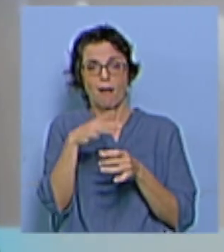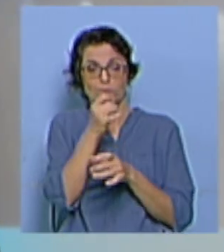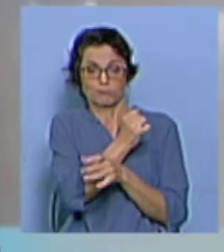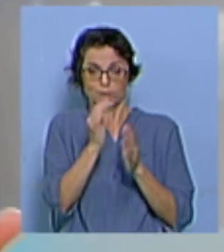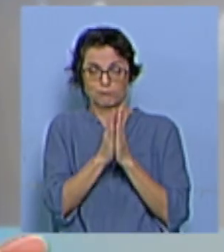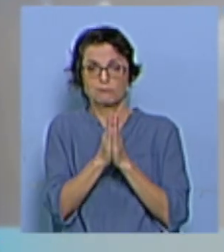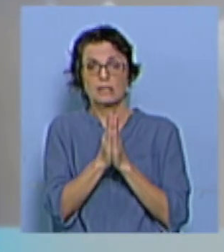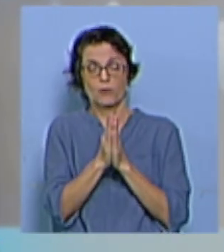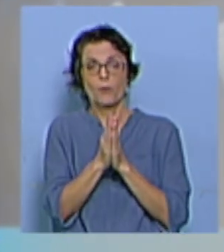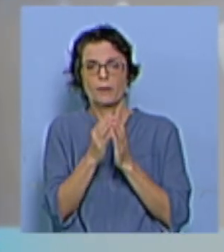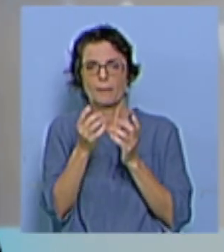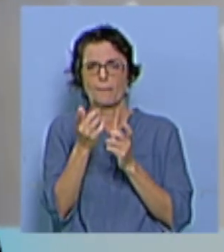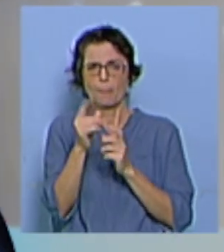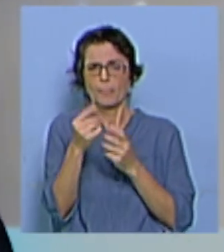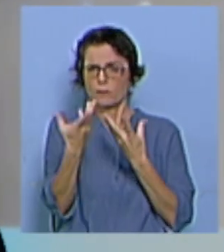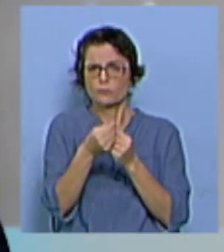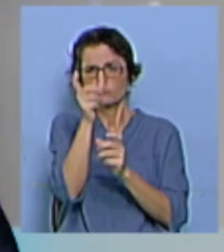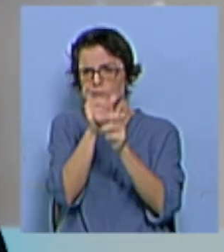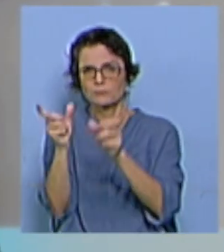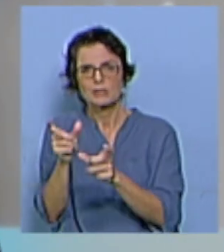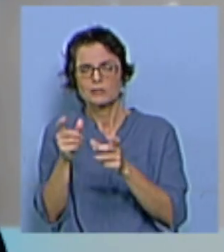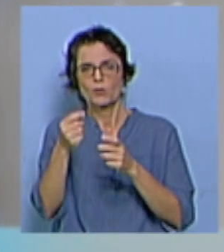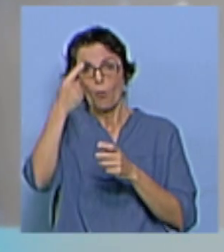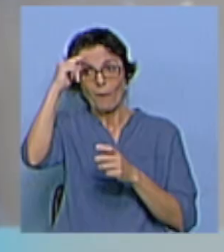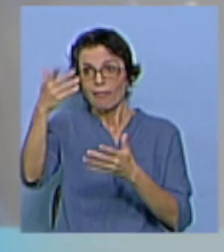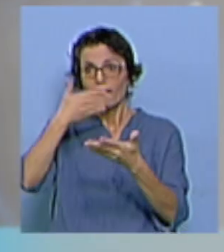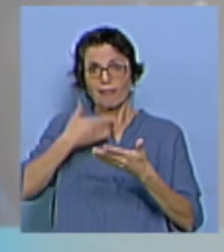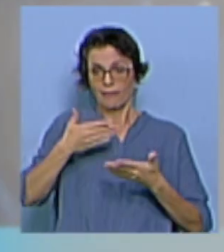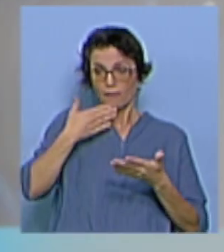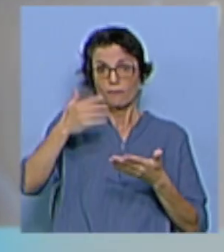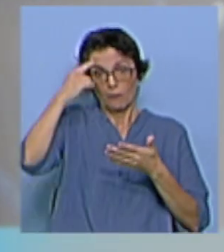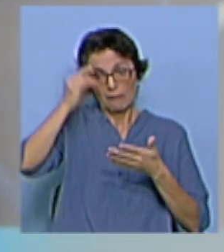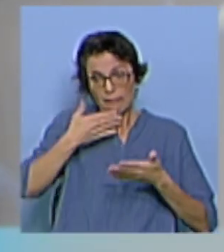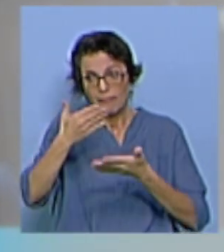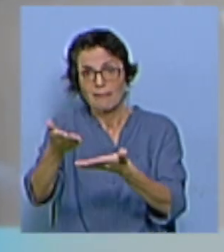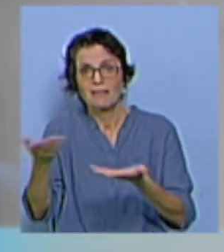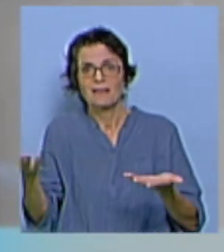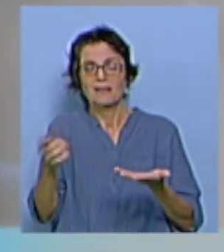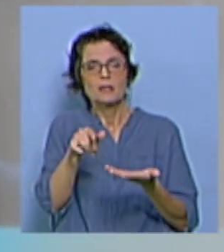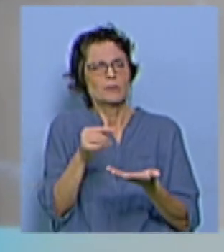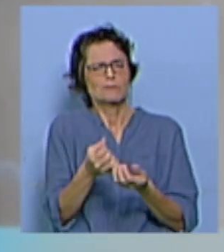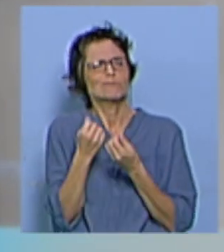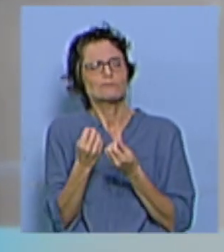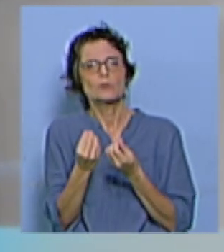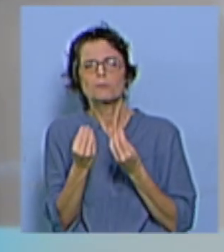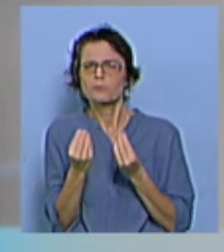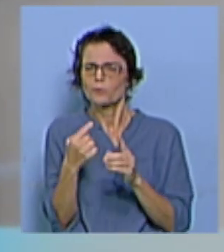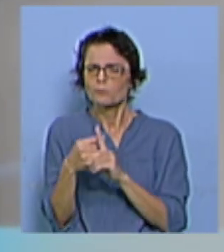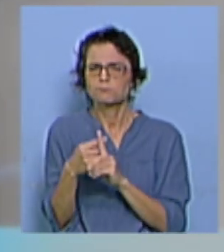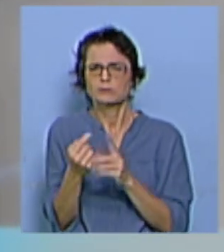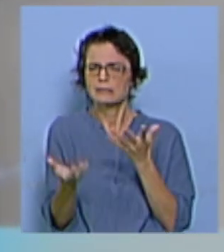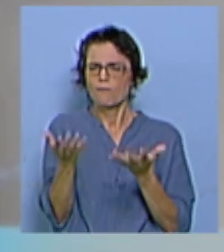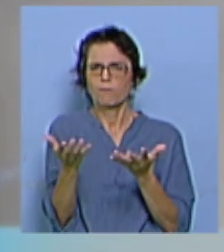pessoas foram dando ideias, foram estimulando, foram pedindo mais e isso, portanto, o meu balanço nesse sentido é